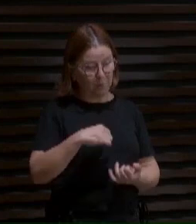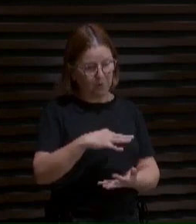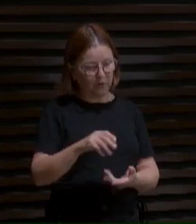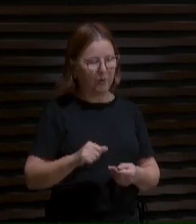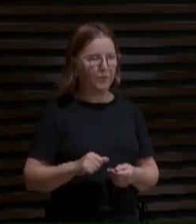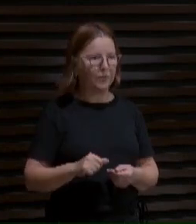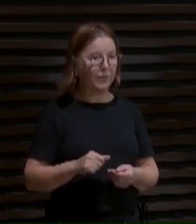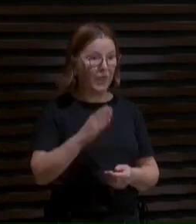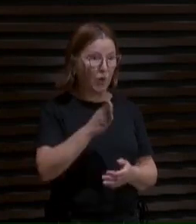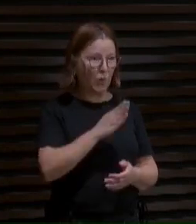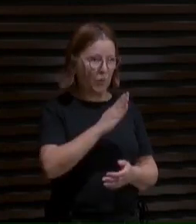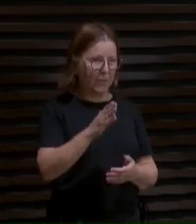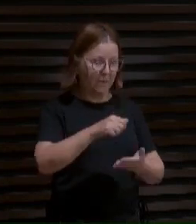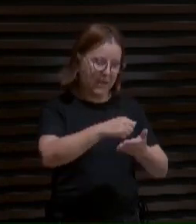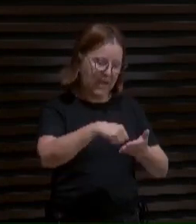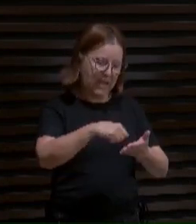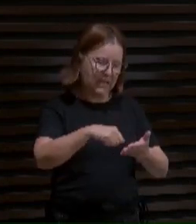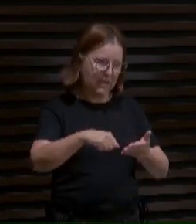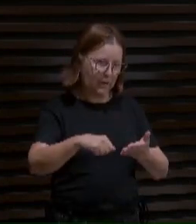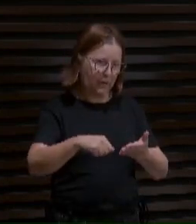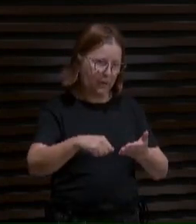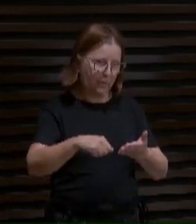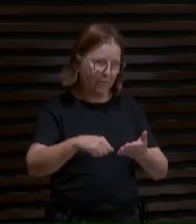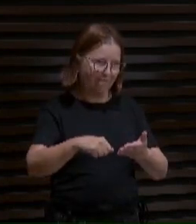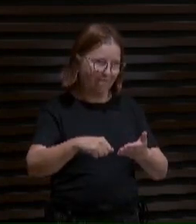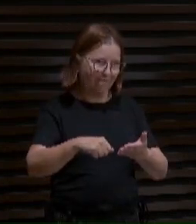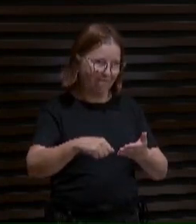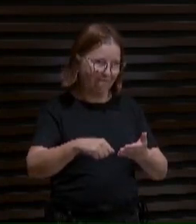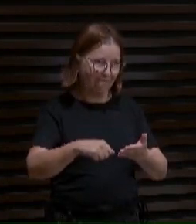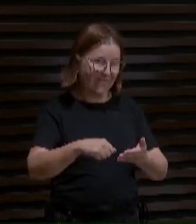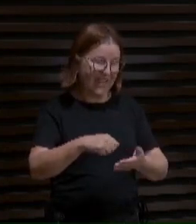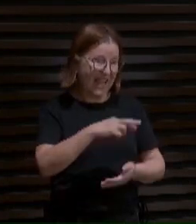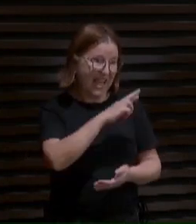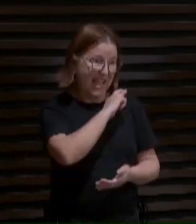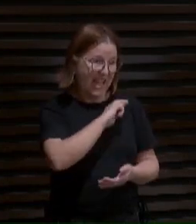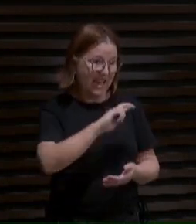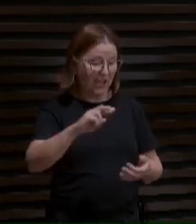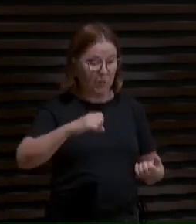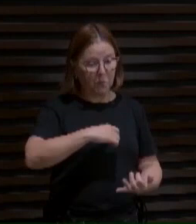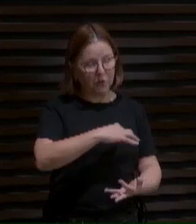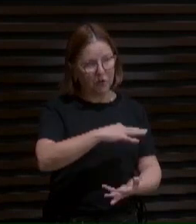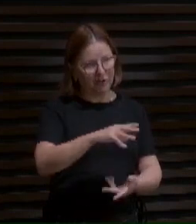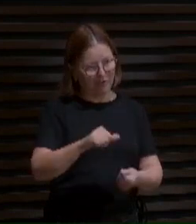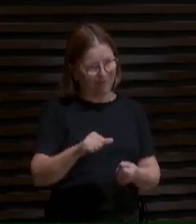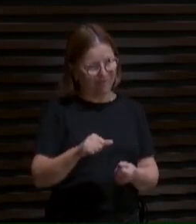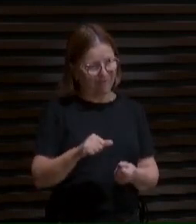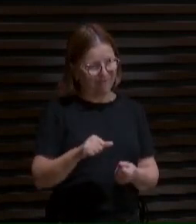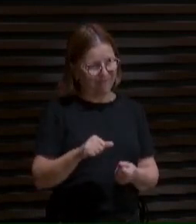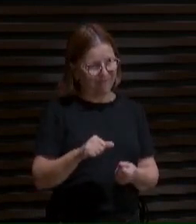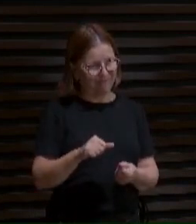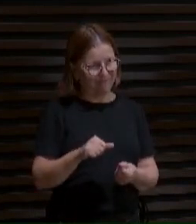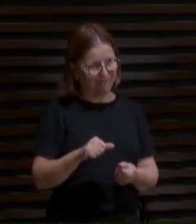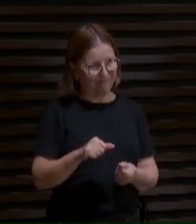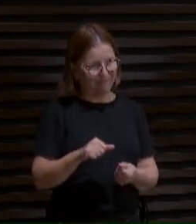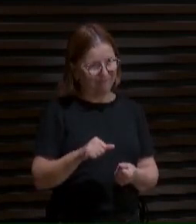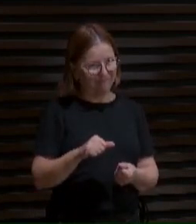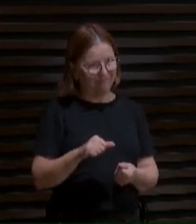atrás, a religião mundial, com estas 70 nações,